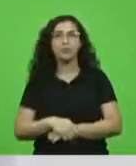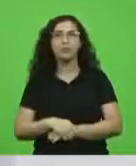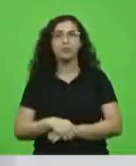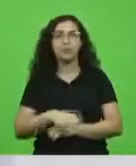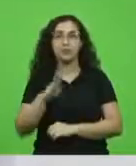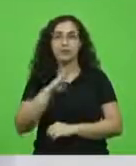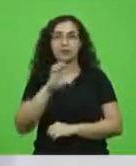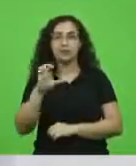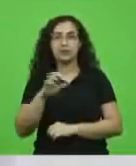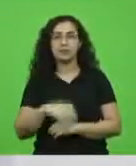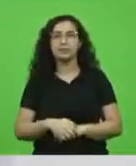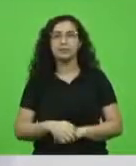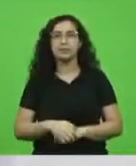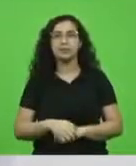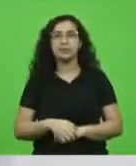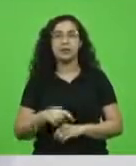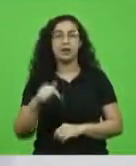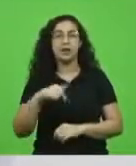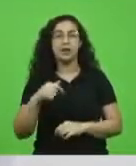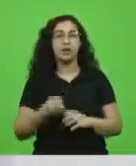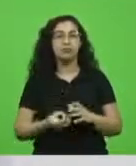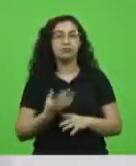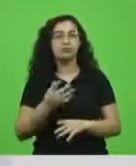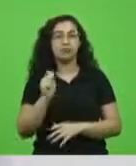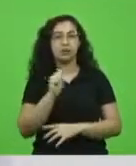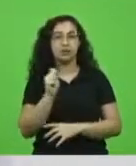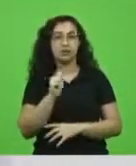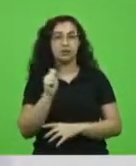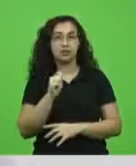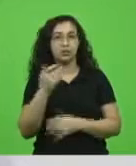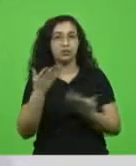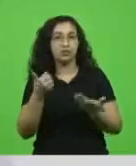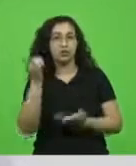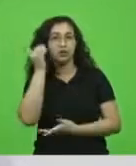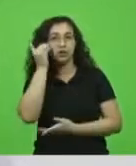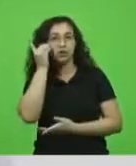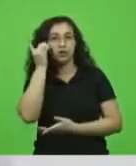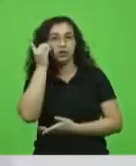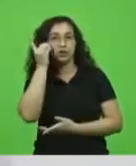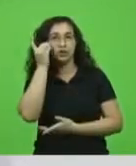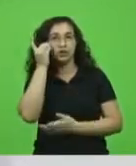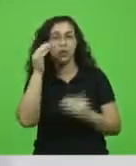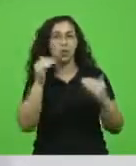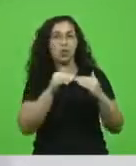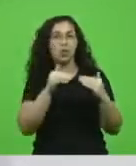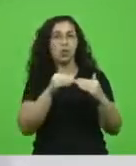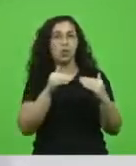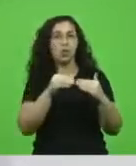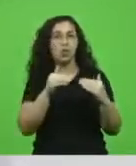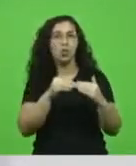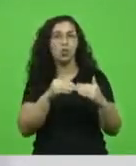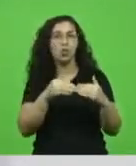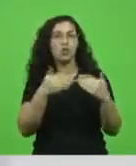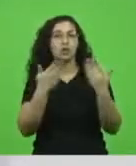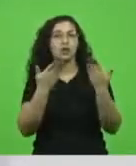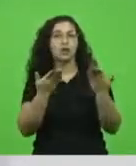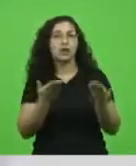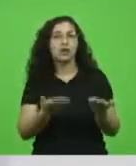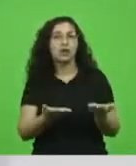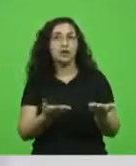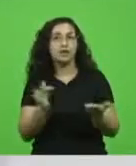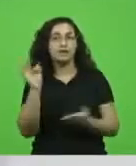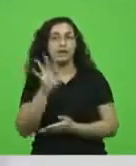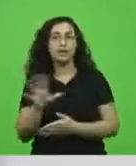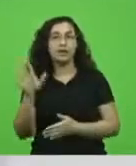Falo em nome da Federação Catarinense das Associações de Síndrome de Down, que comunga e segue as diretrizes da